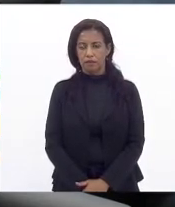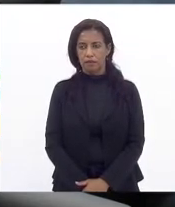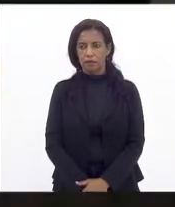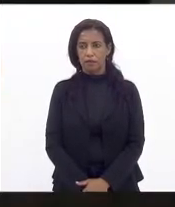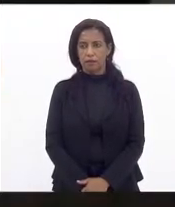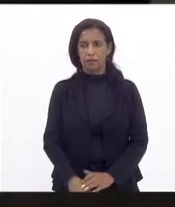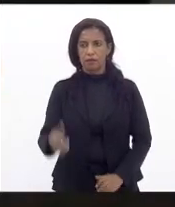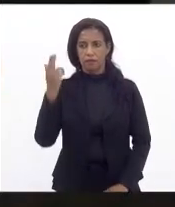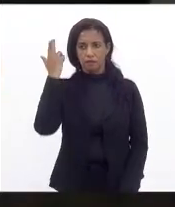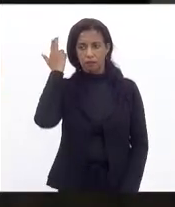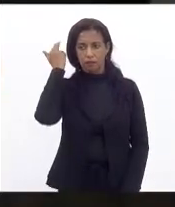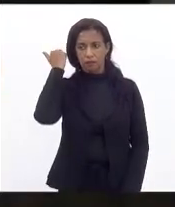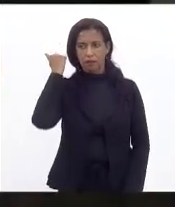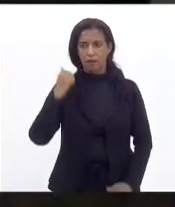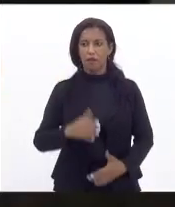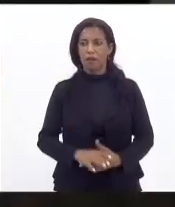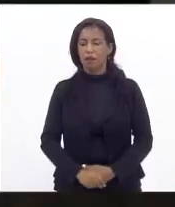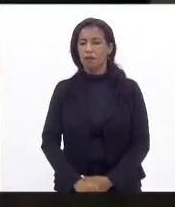Deputado Eliomar Coelho.